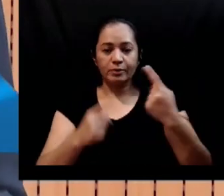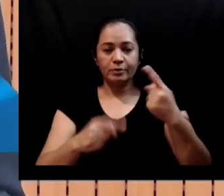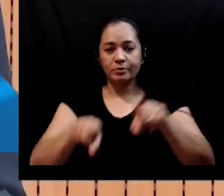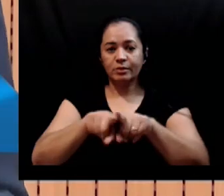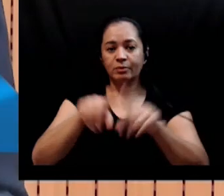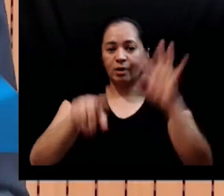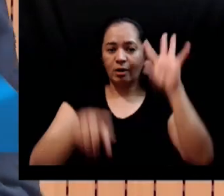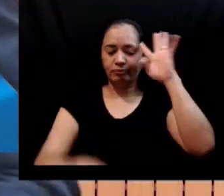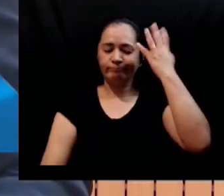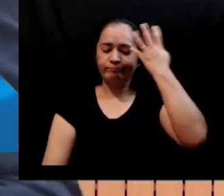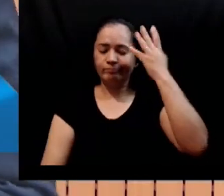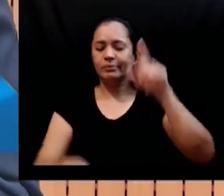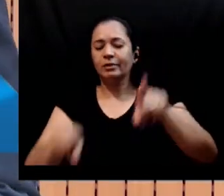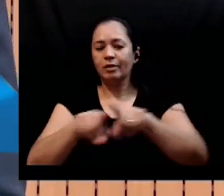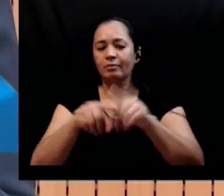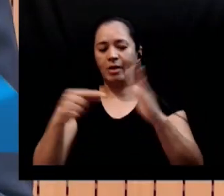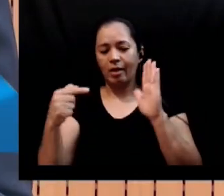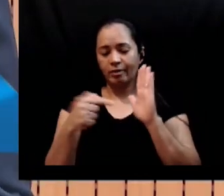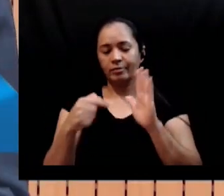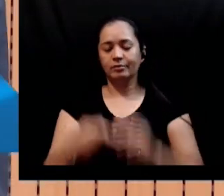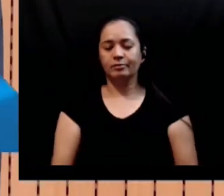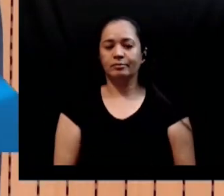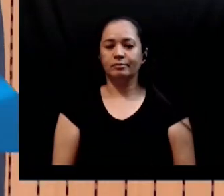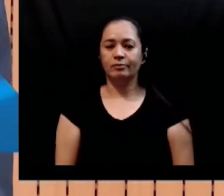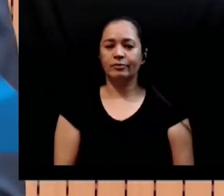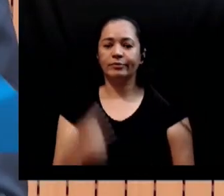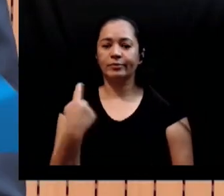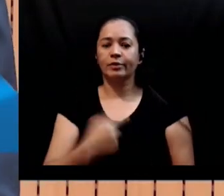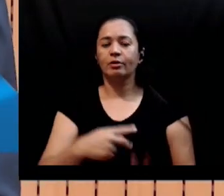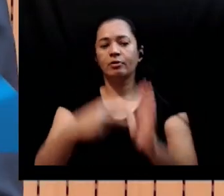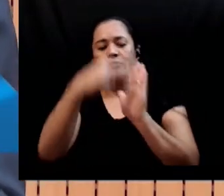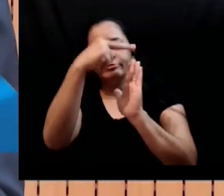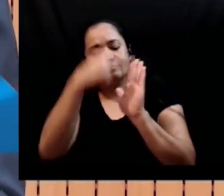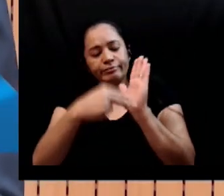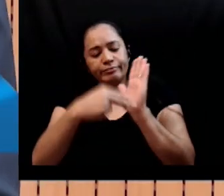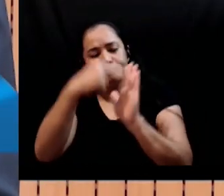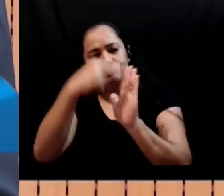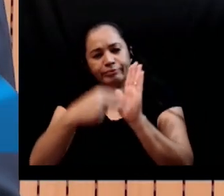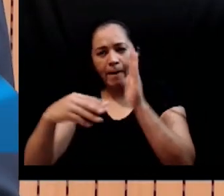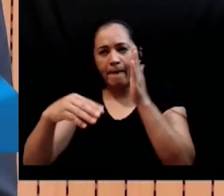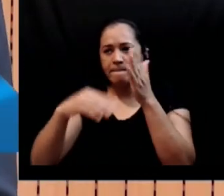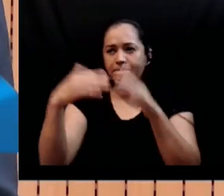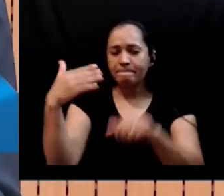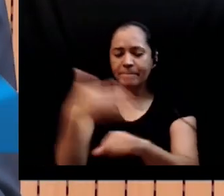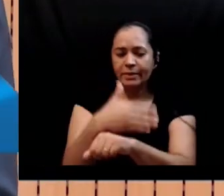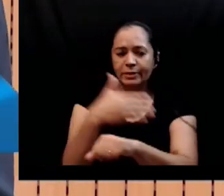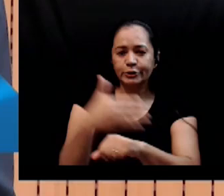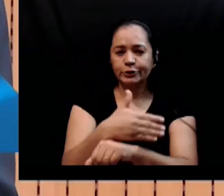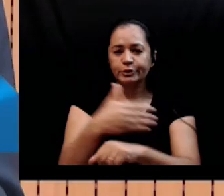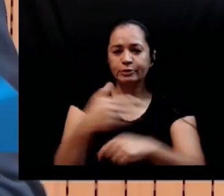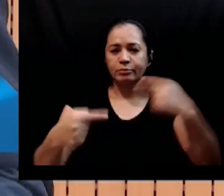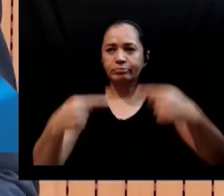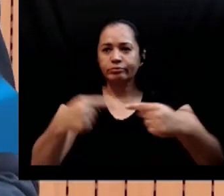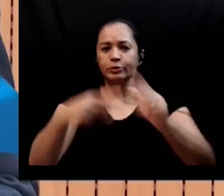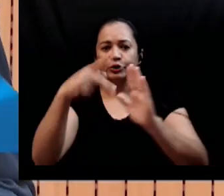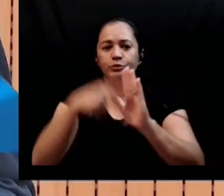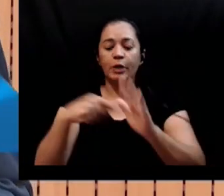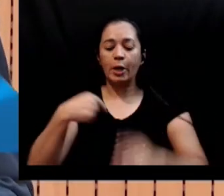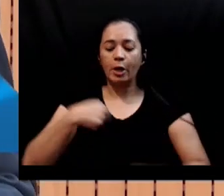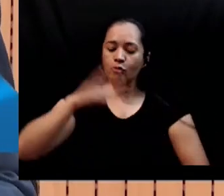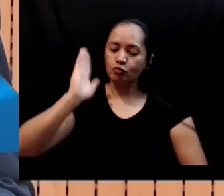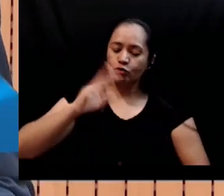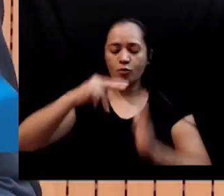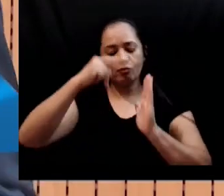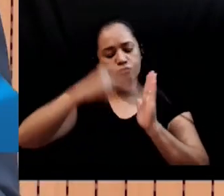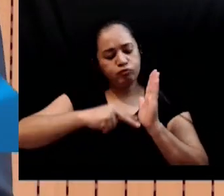estão previstas ali. Então, quando a gente lê e participa da discussão desse projeto, como assim eu fiz, li